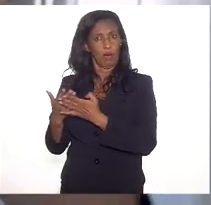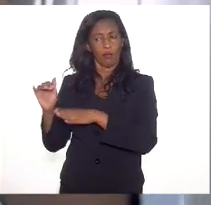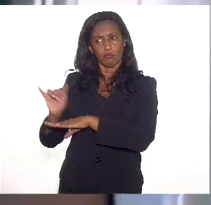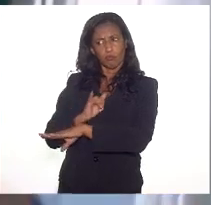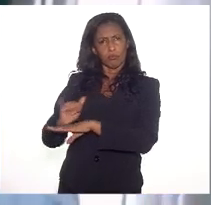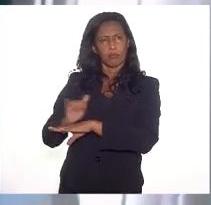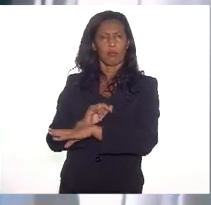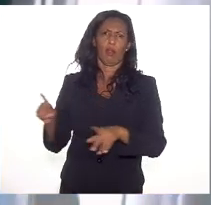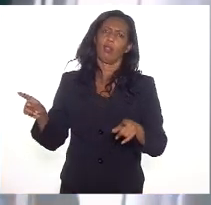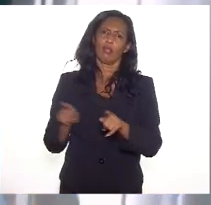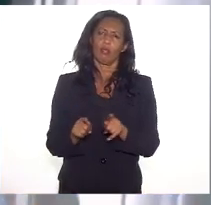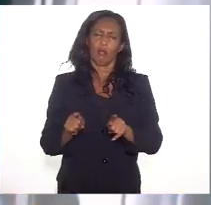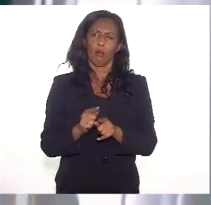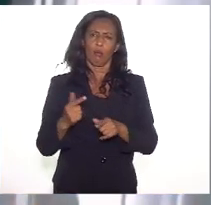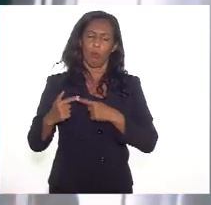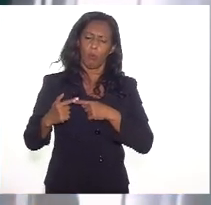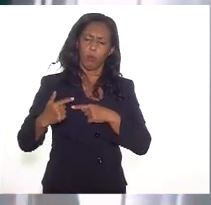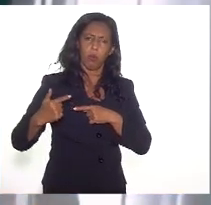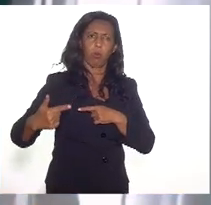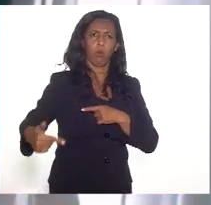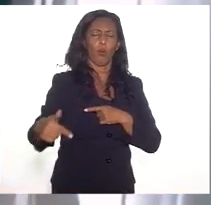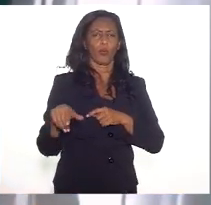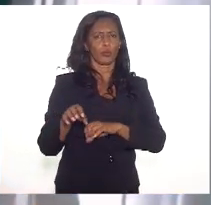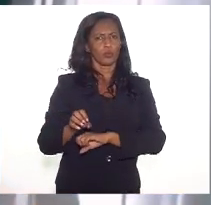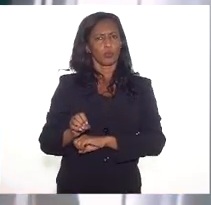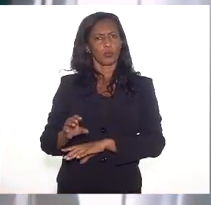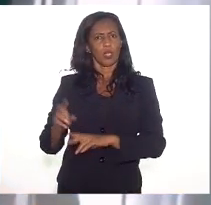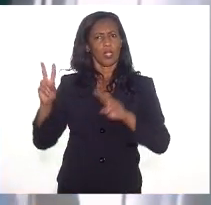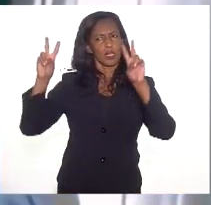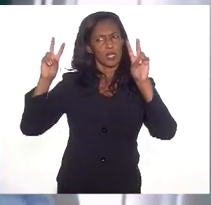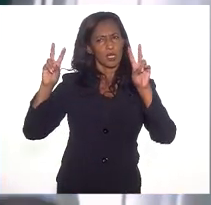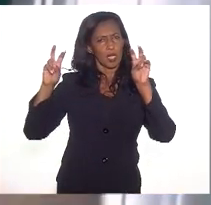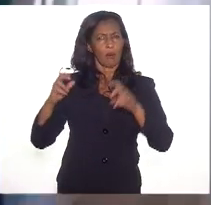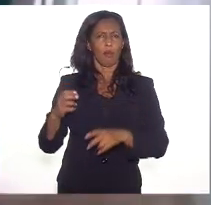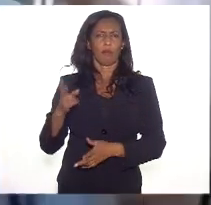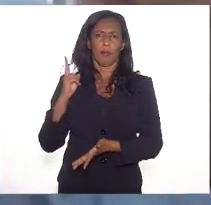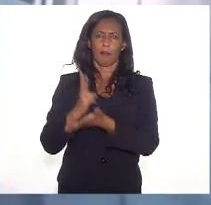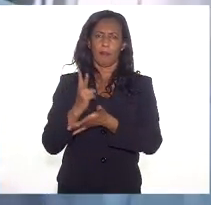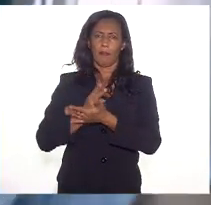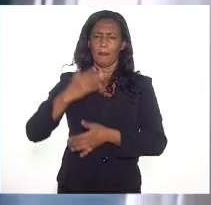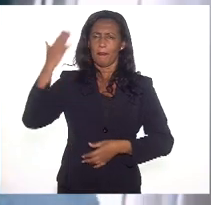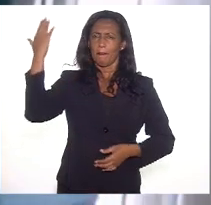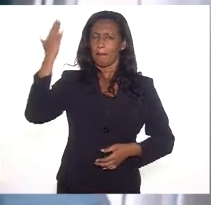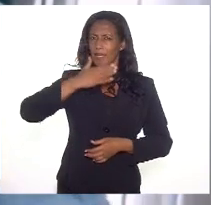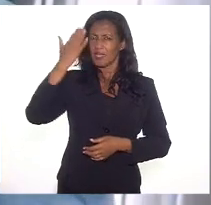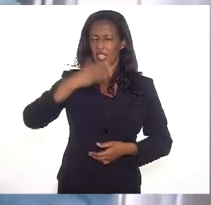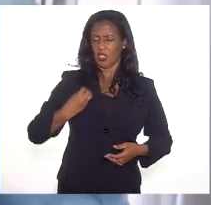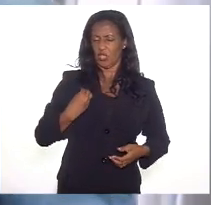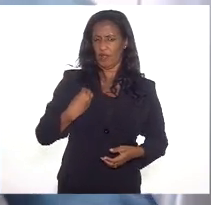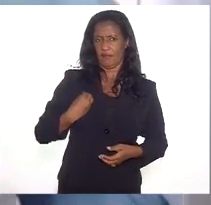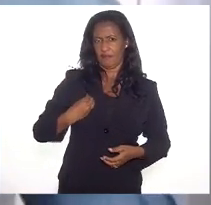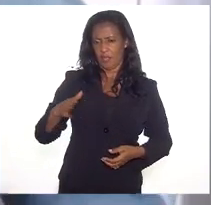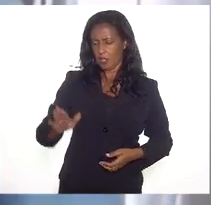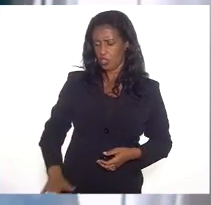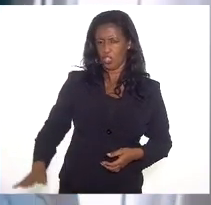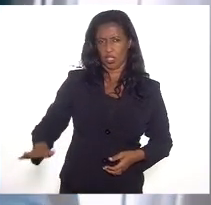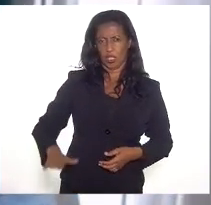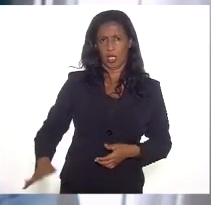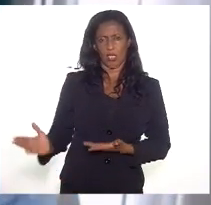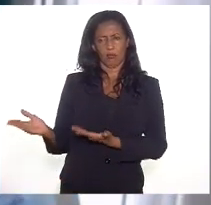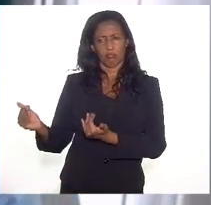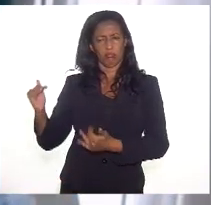estratégico também que ao longo da educação básica esse tema esteja presente na formação cidadã de crianças, adolescentes